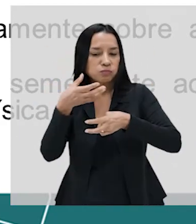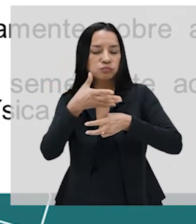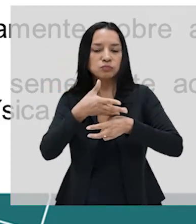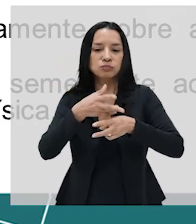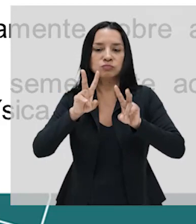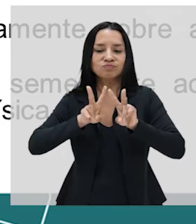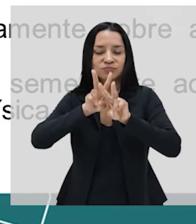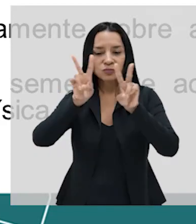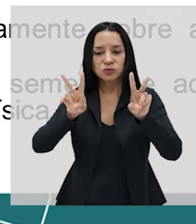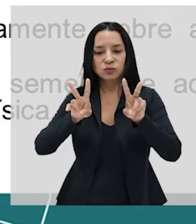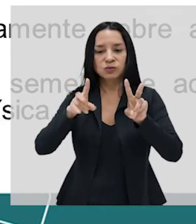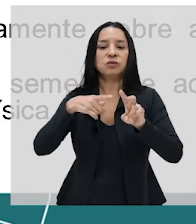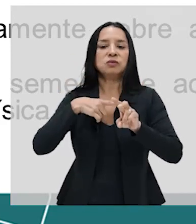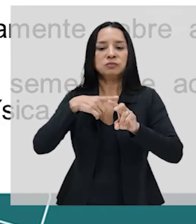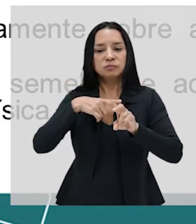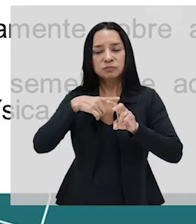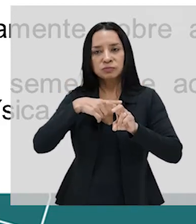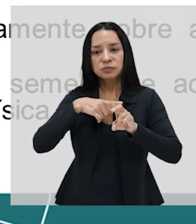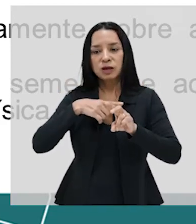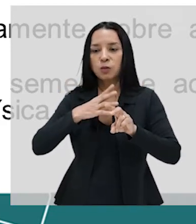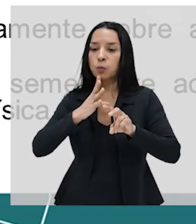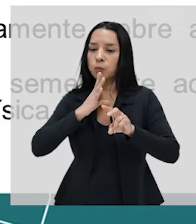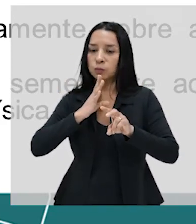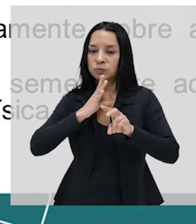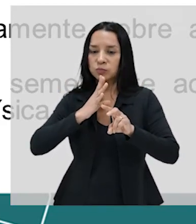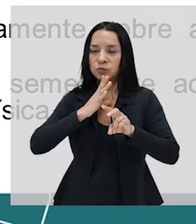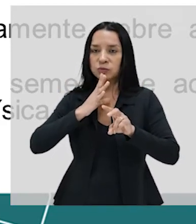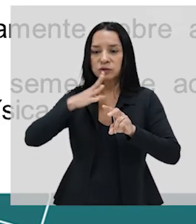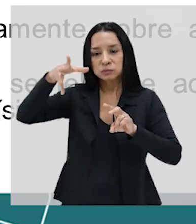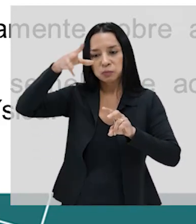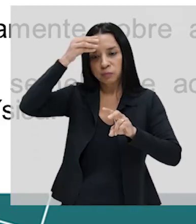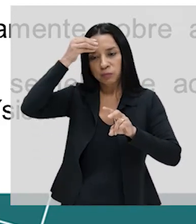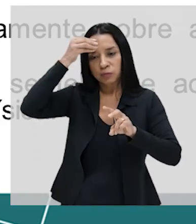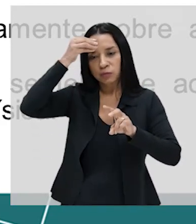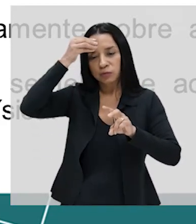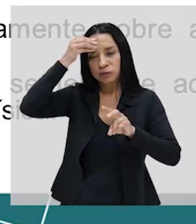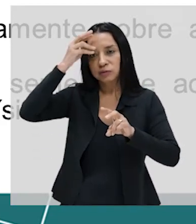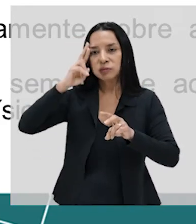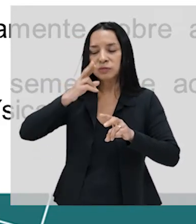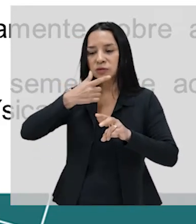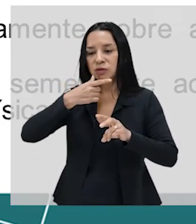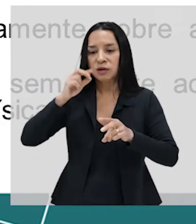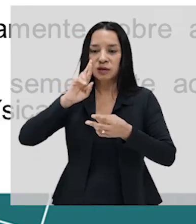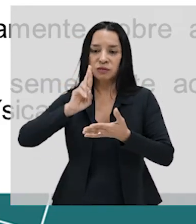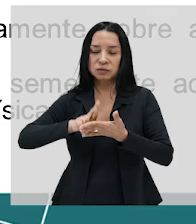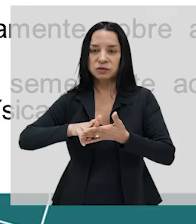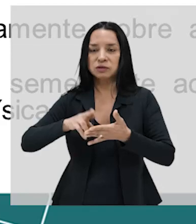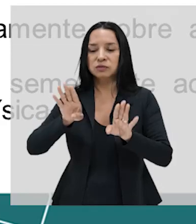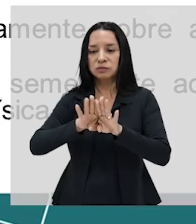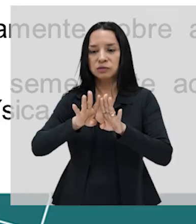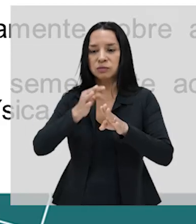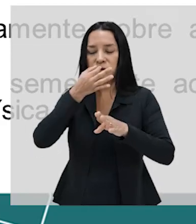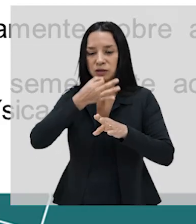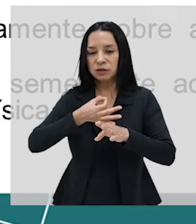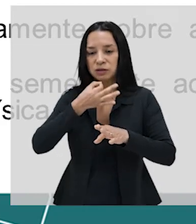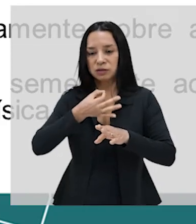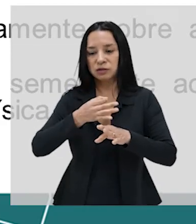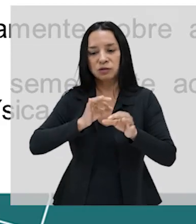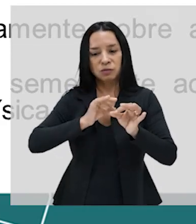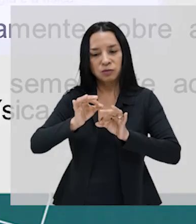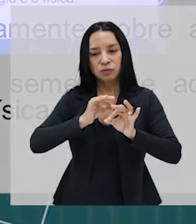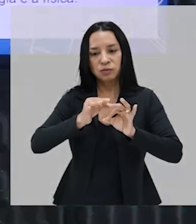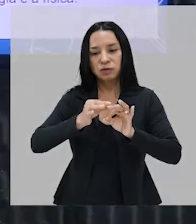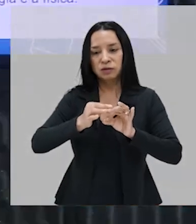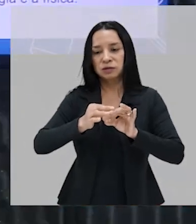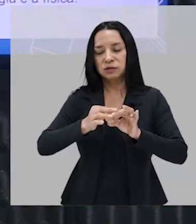crítico. Tá? E o pensamento crítico, o conhecimento crítico, a formulação de uma crítica é